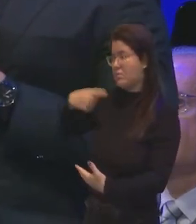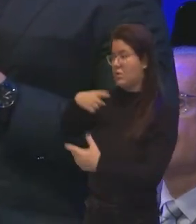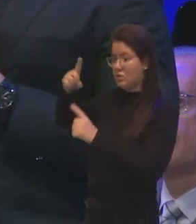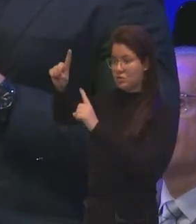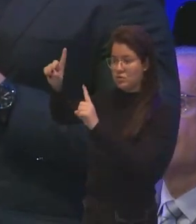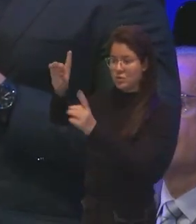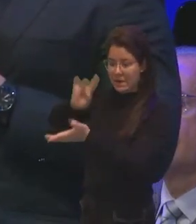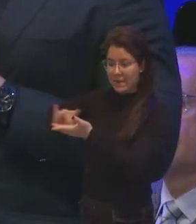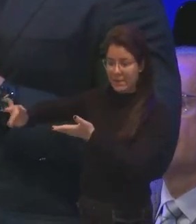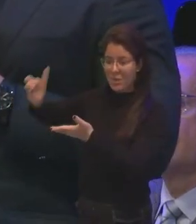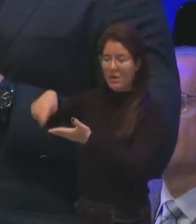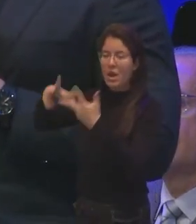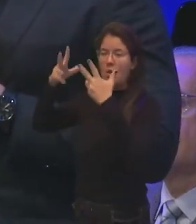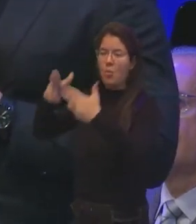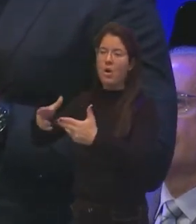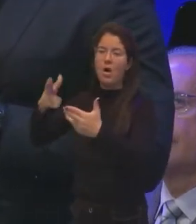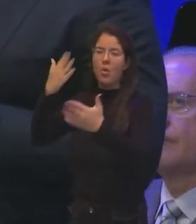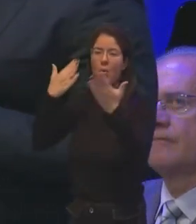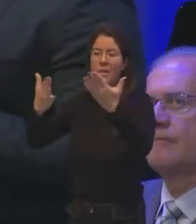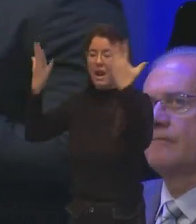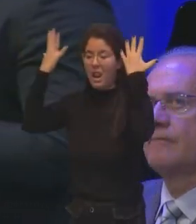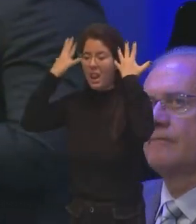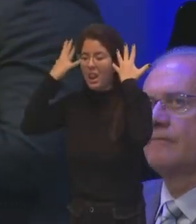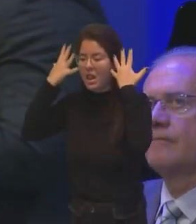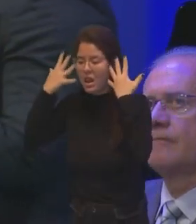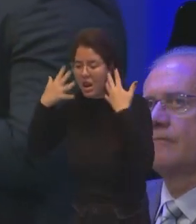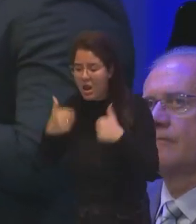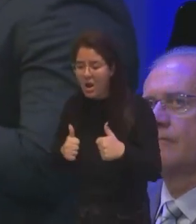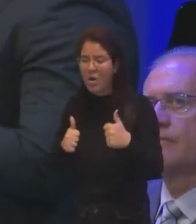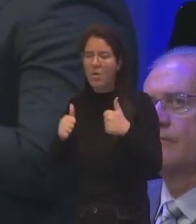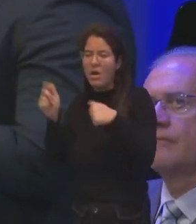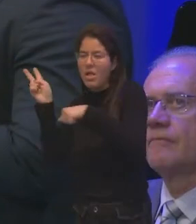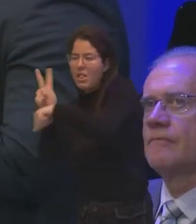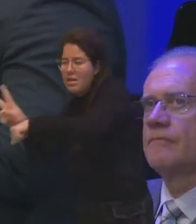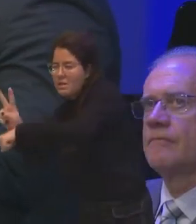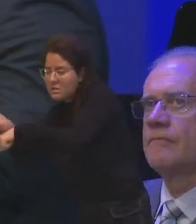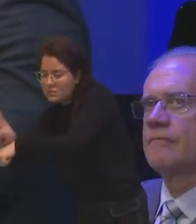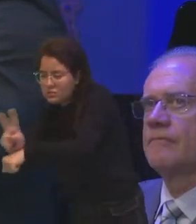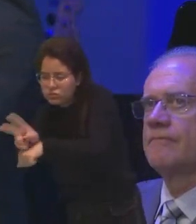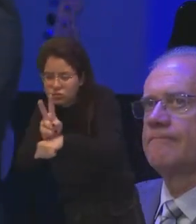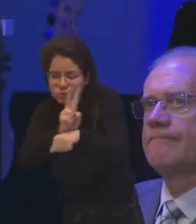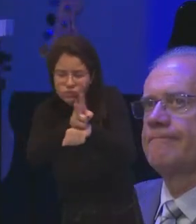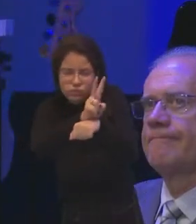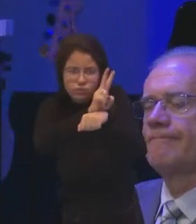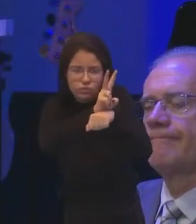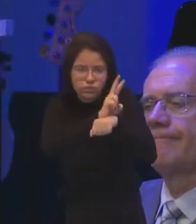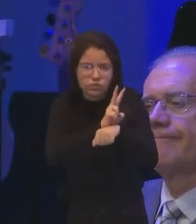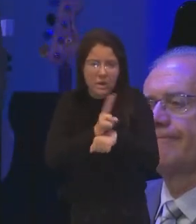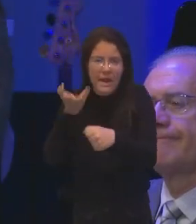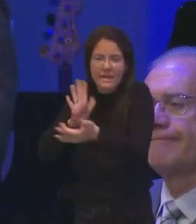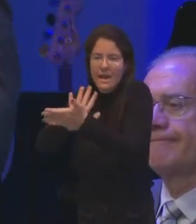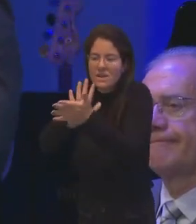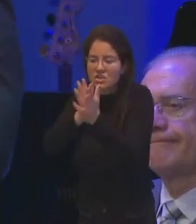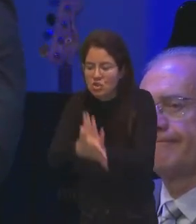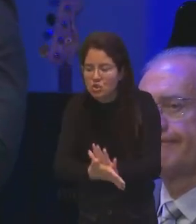leão feroz, ele está ao nosso derredor, buscando a quem destruir,